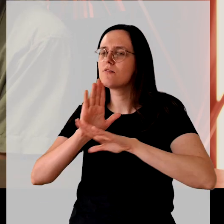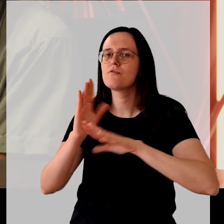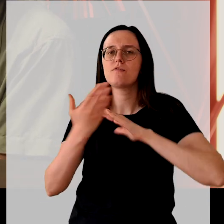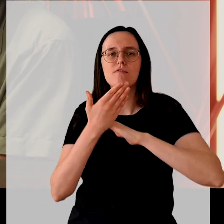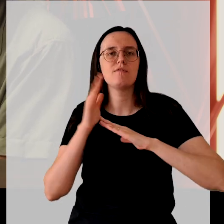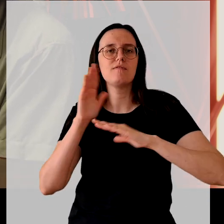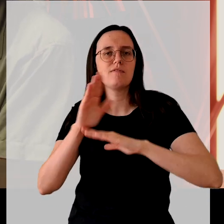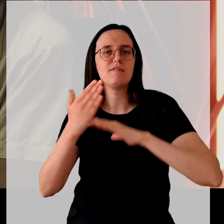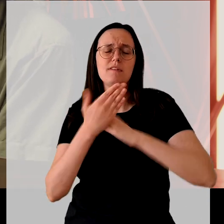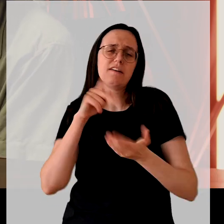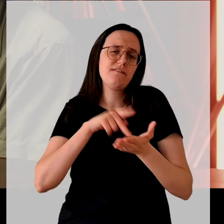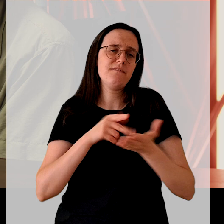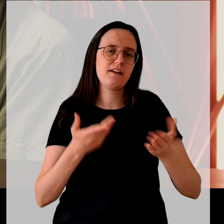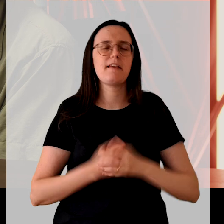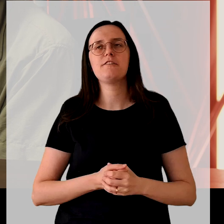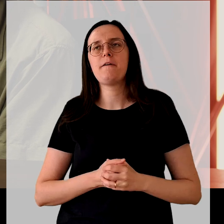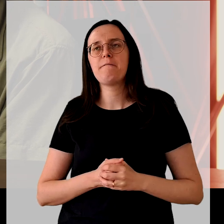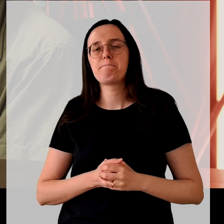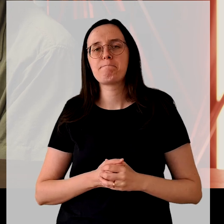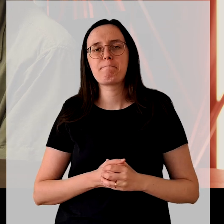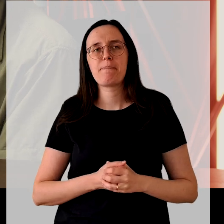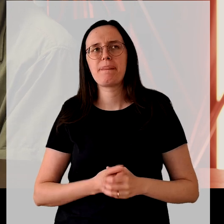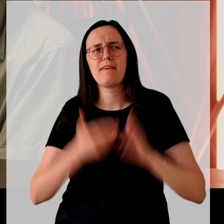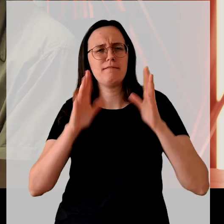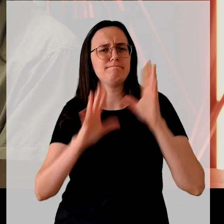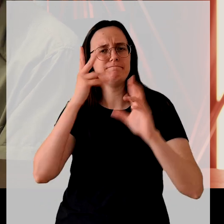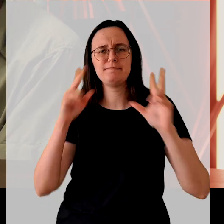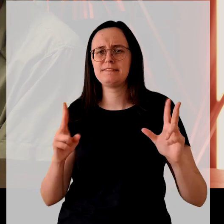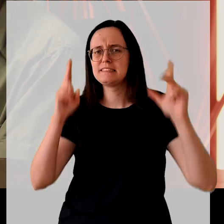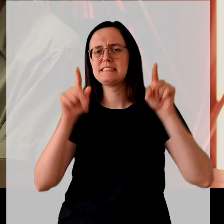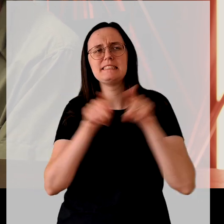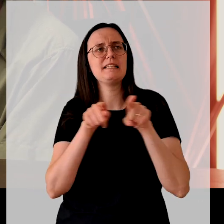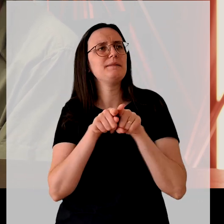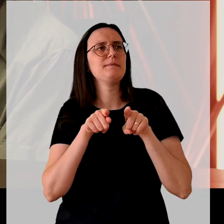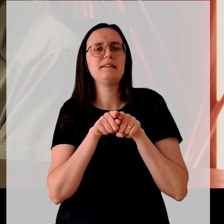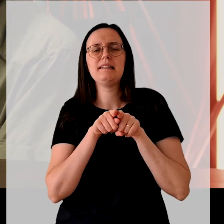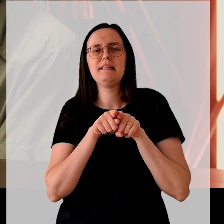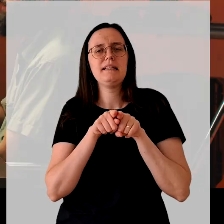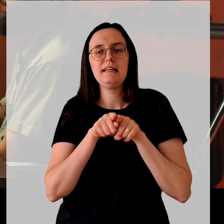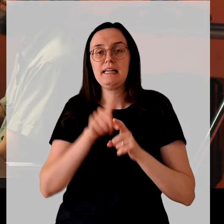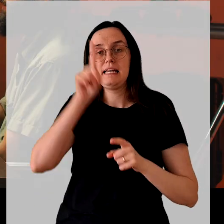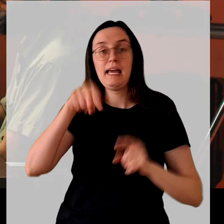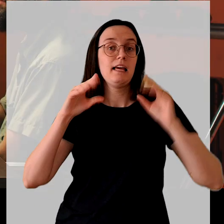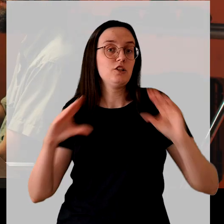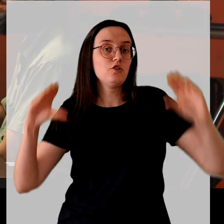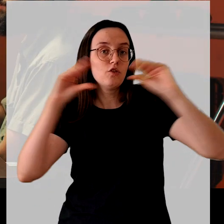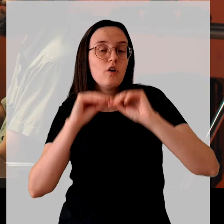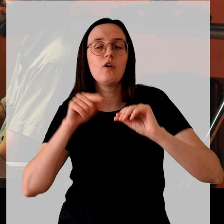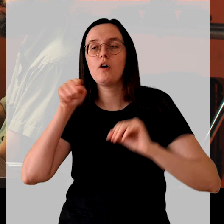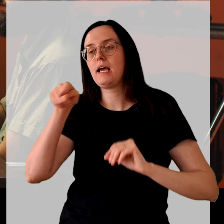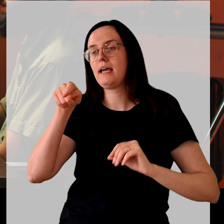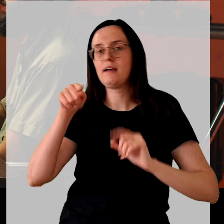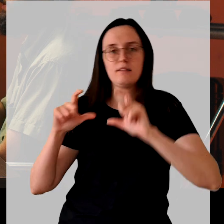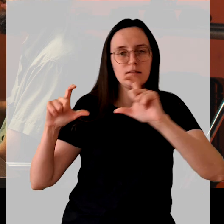um ajudar o outro, né, realmente. E, cara, já rolou cena também de... Era de noite,